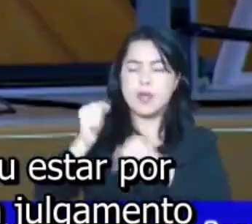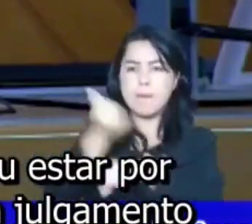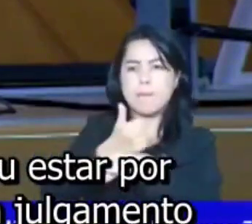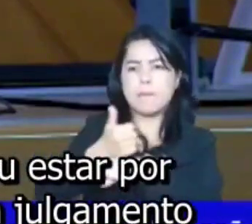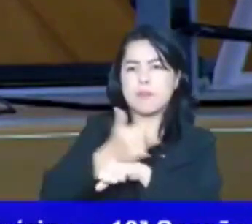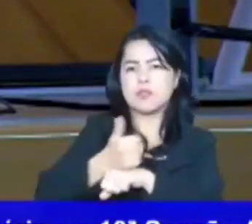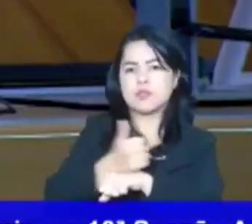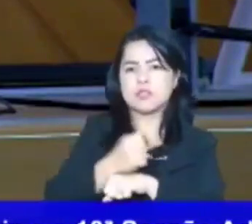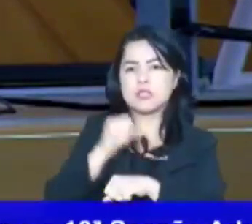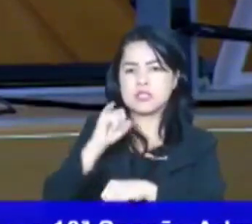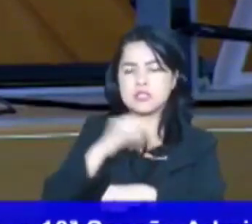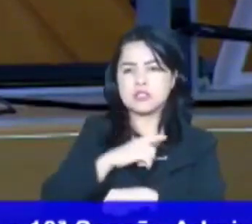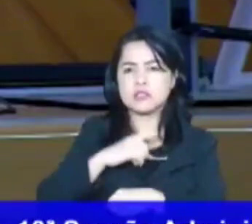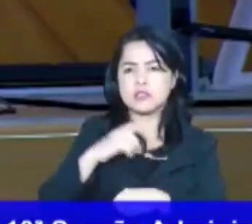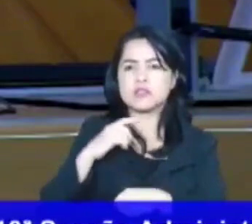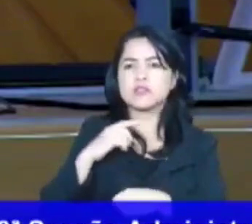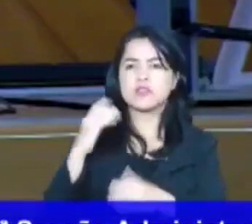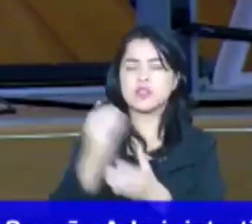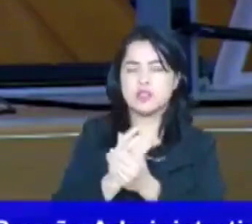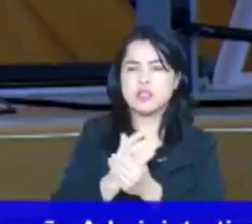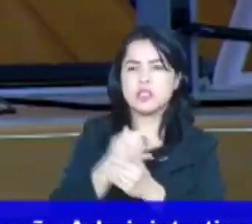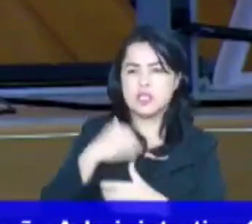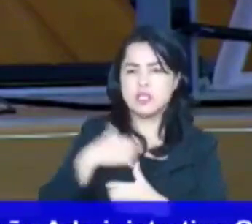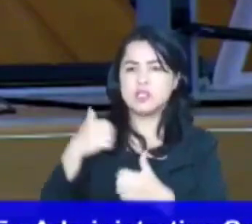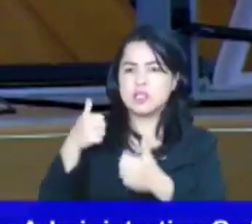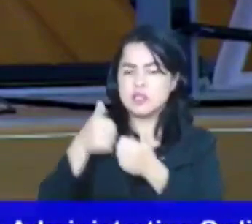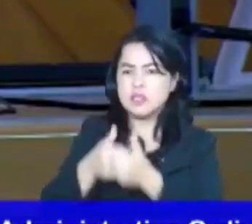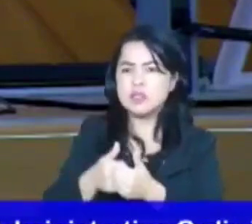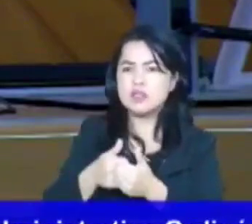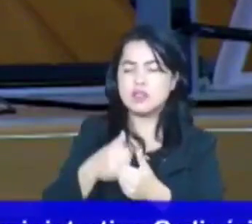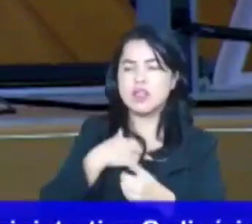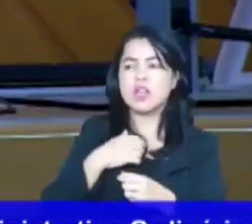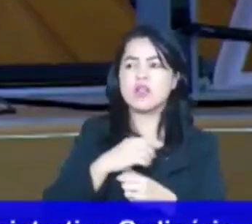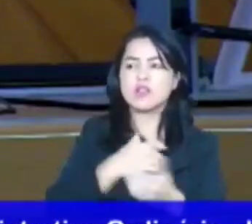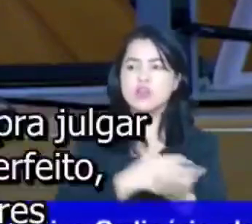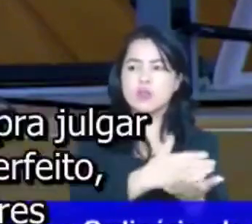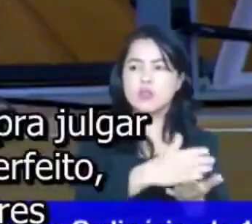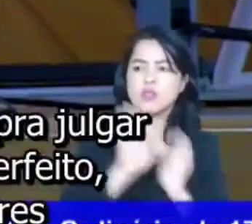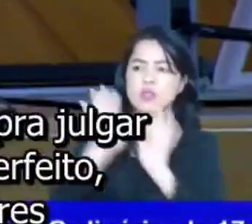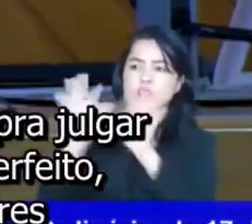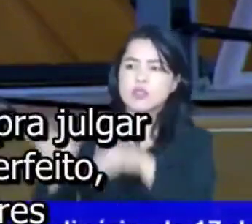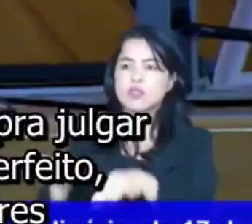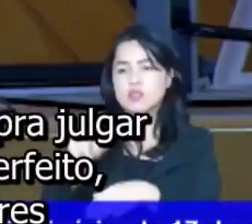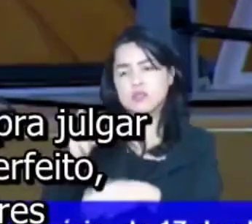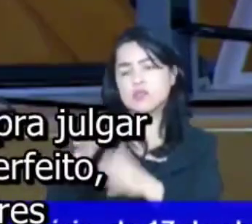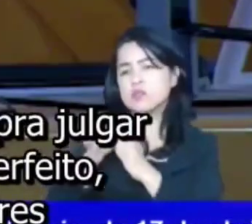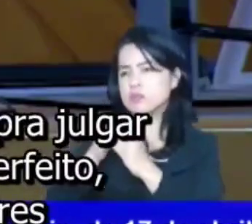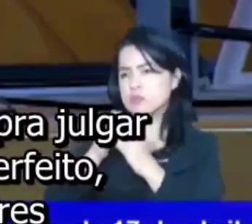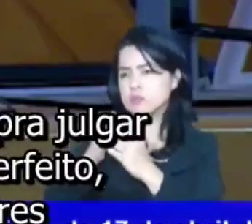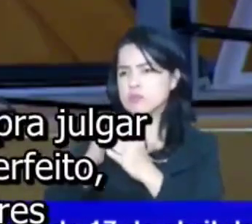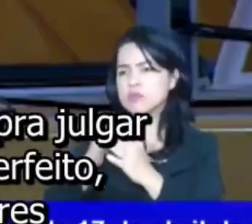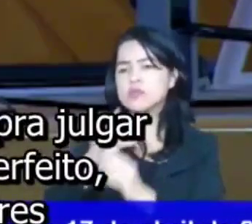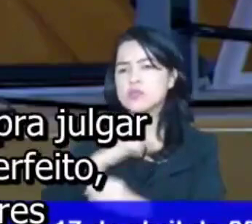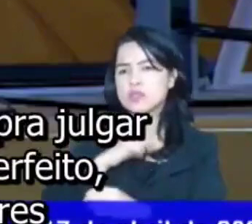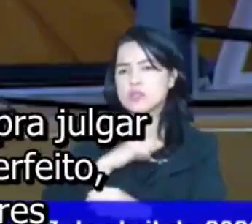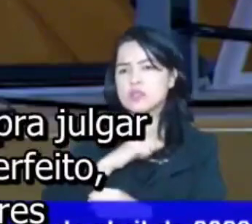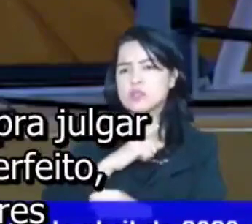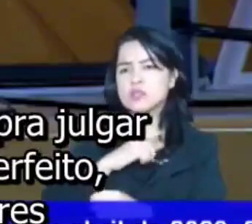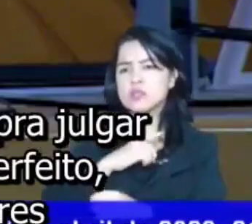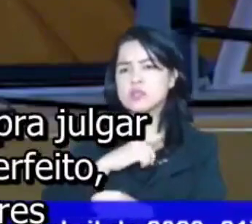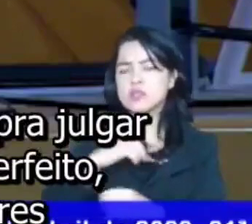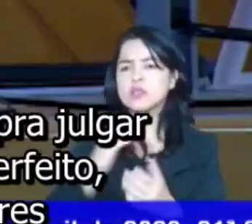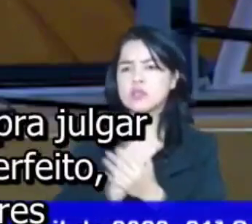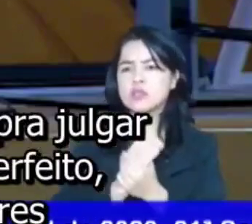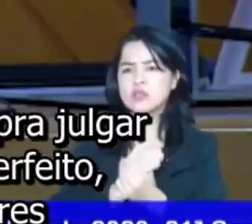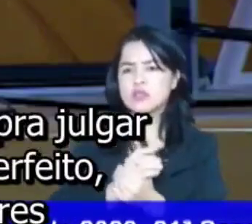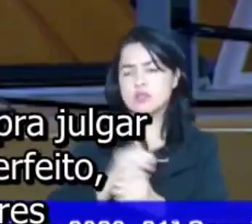tiver algum julgamento. Eu tentarei ficar na sala do início ao final, mas se Vossa Excelência puder, se eu tiver alguma coisa para